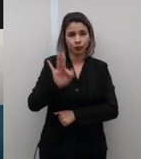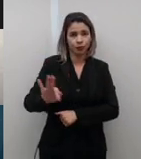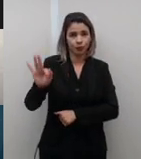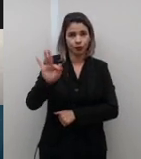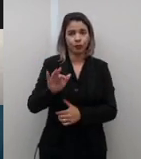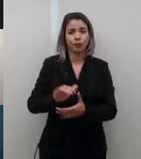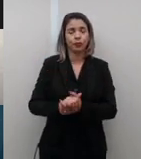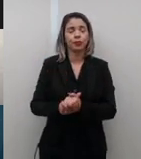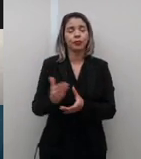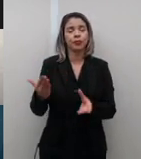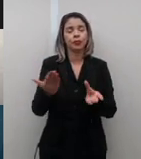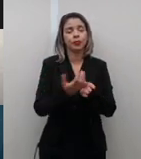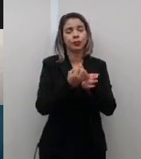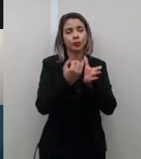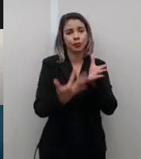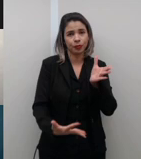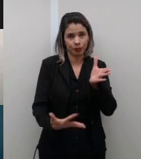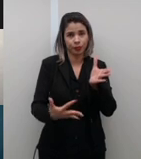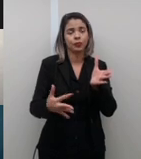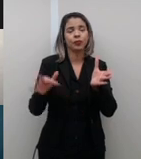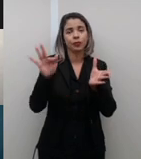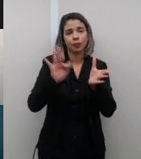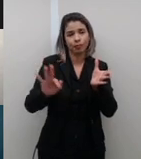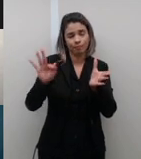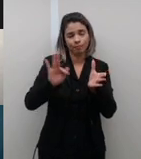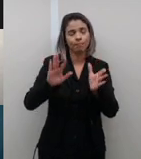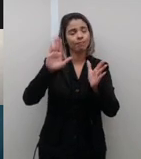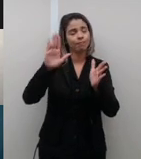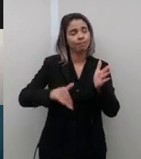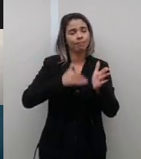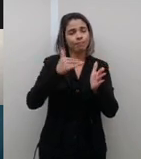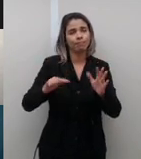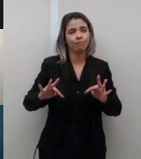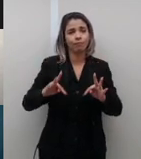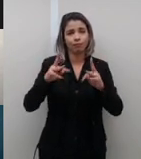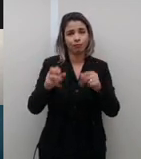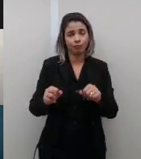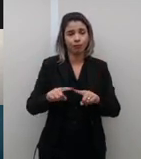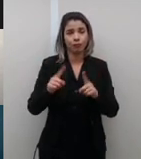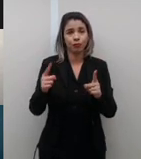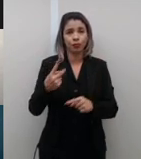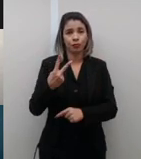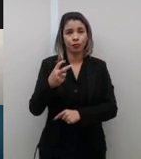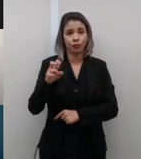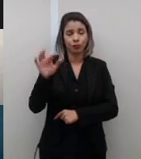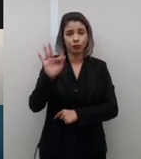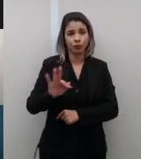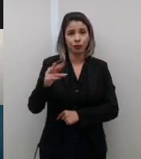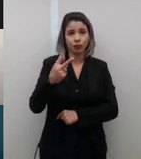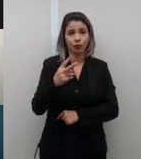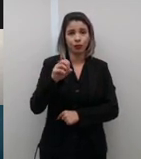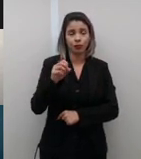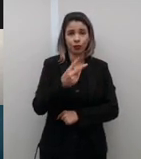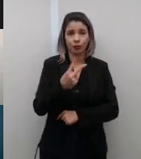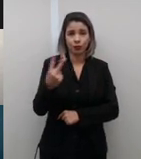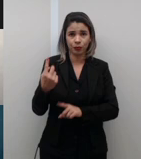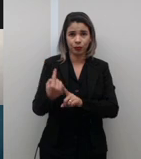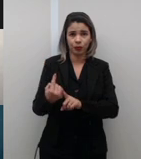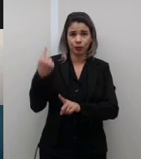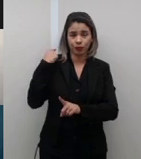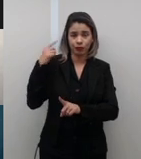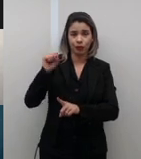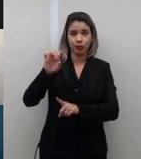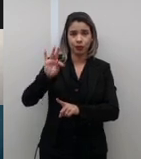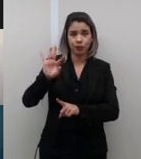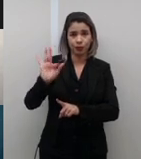de fevereiro do mesmo ano foram rejeitados. Cabe ressaltar que, em 25 de fevereiro de 2022, o Supremo Tribunal Federal, por